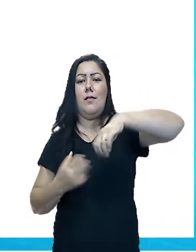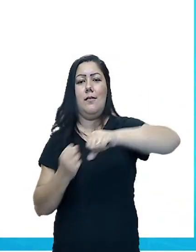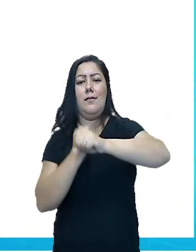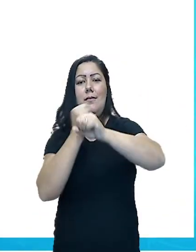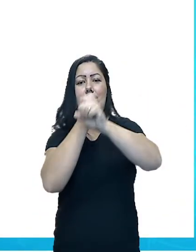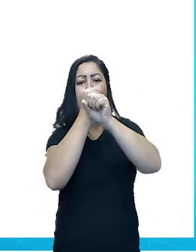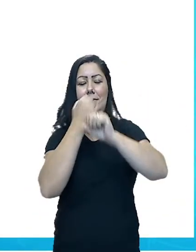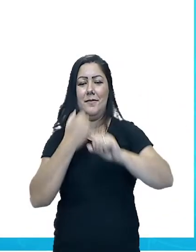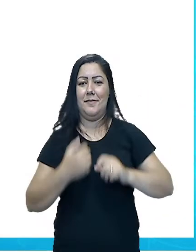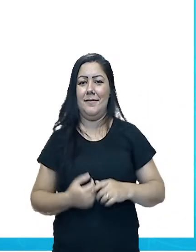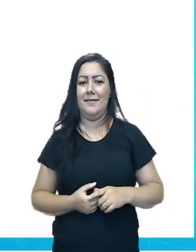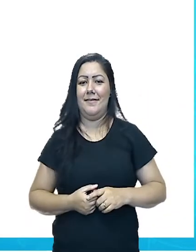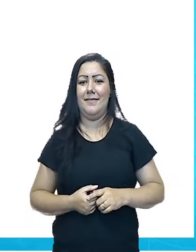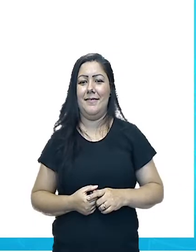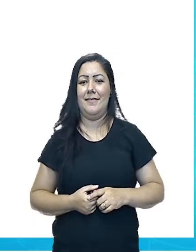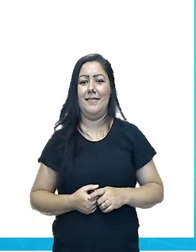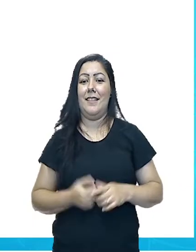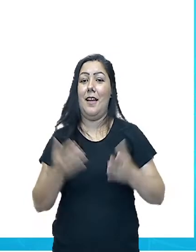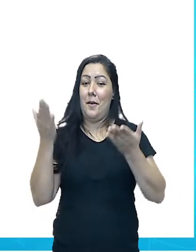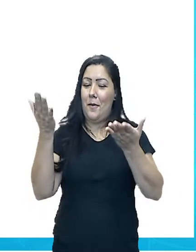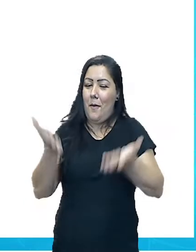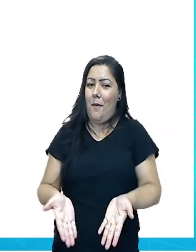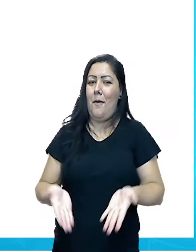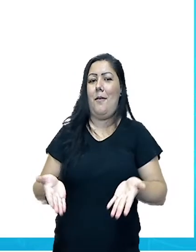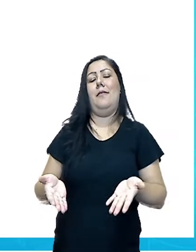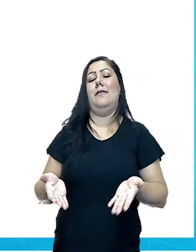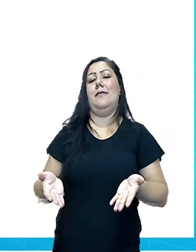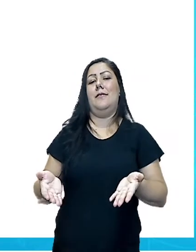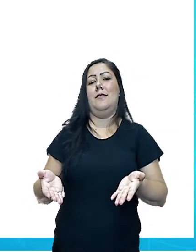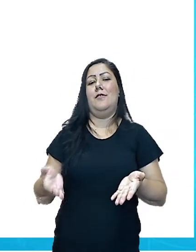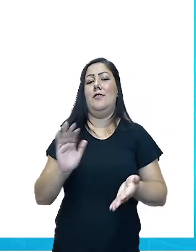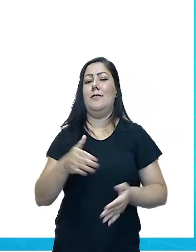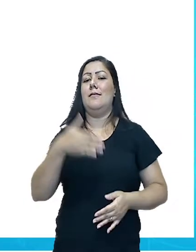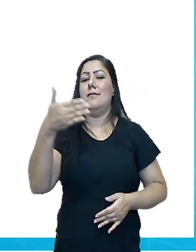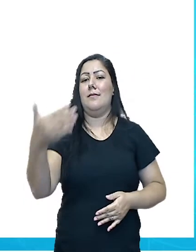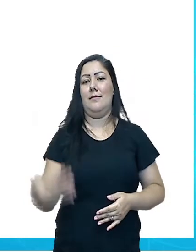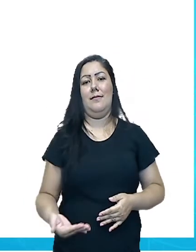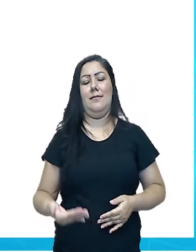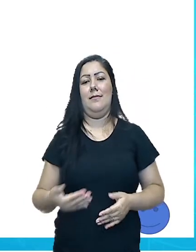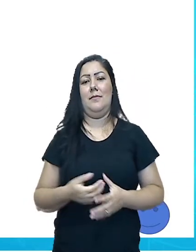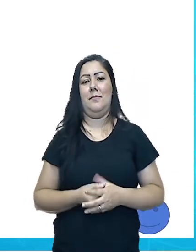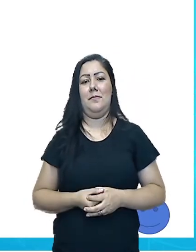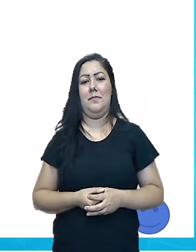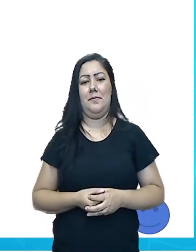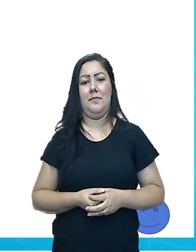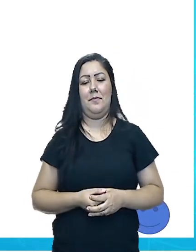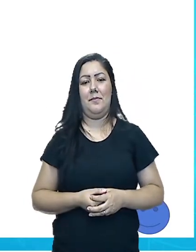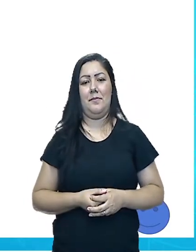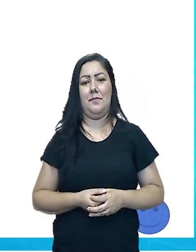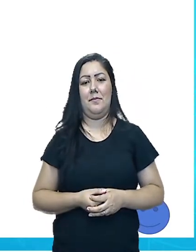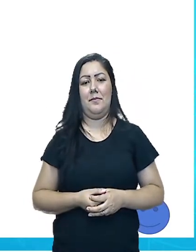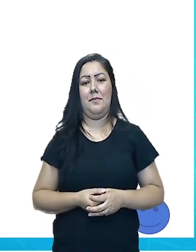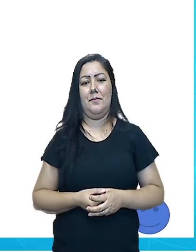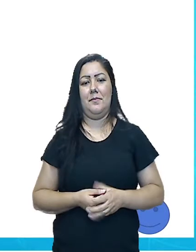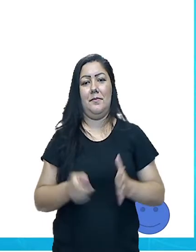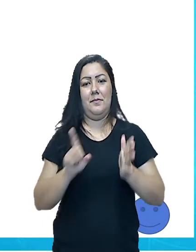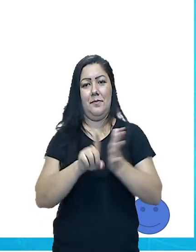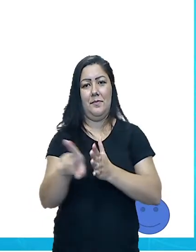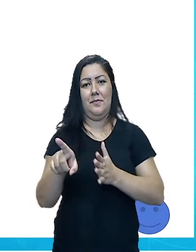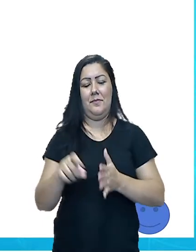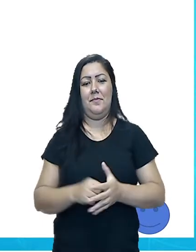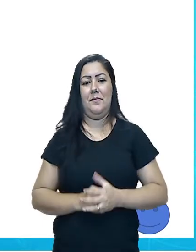construir, até chegar no que a gente tem hoje, certo? Mas aí vamos voltar à nossa perguntinha,